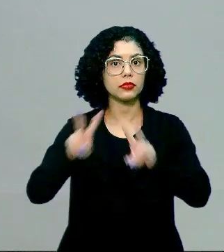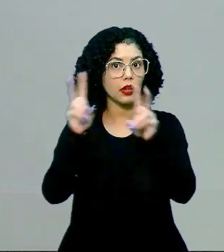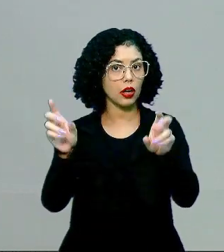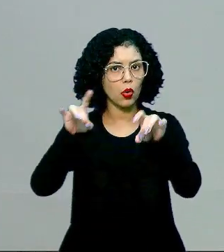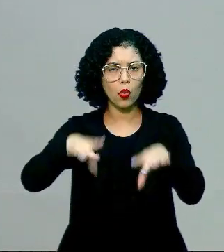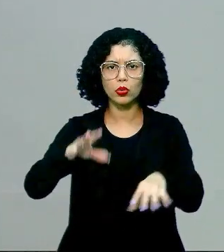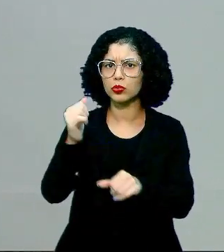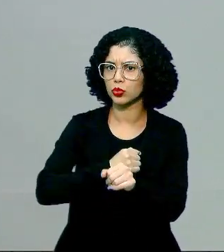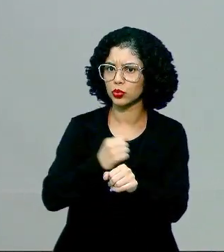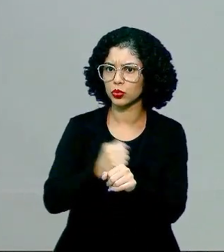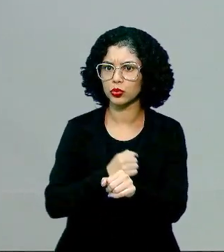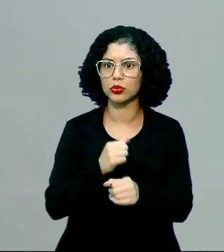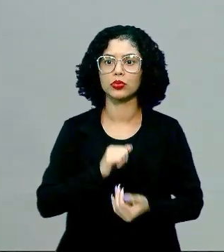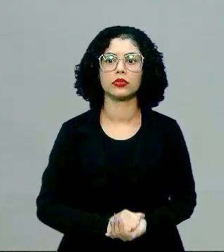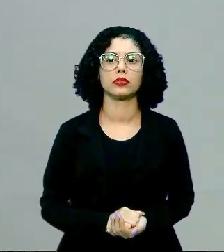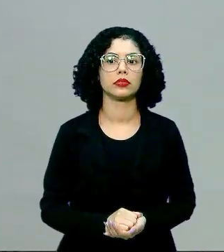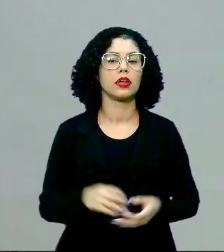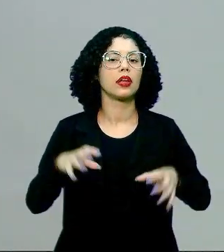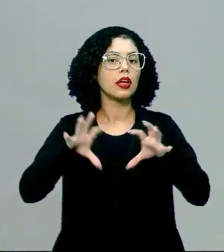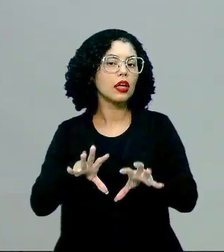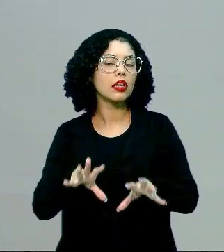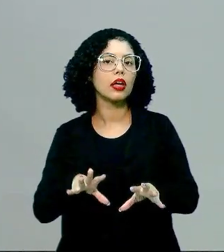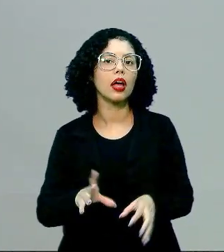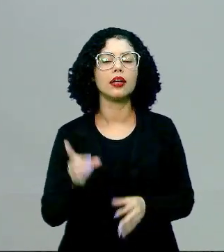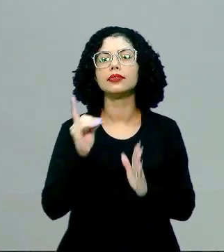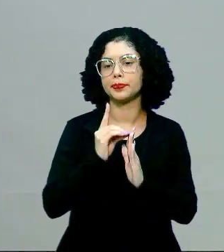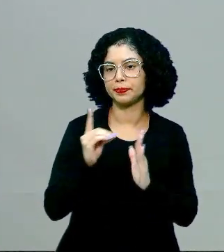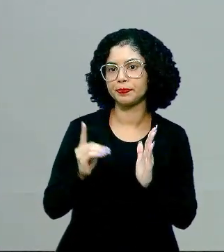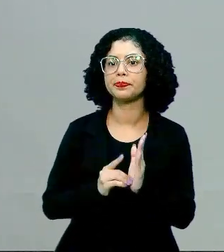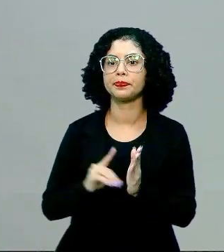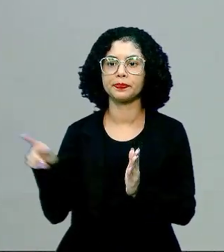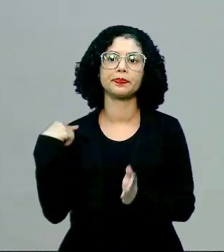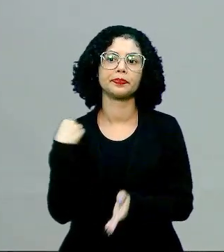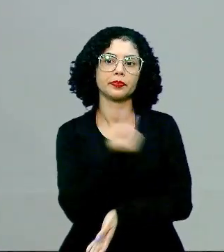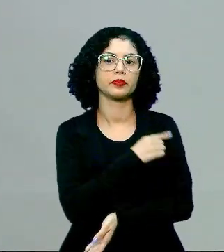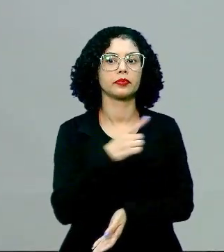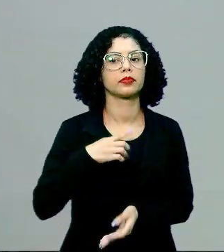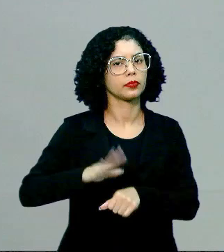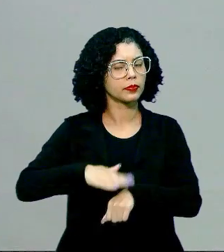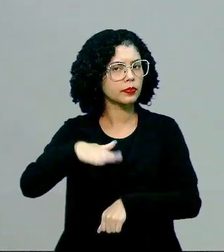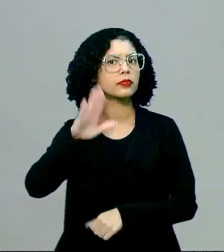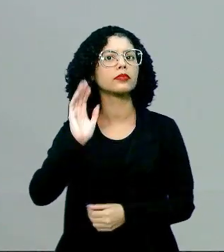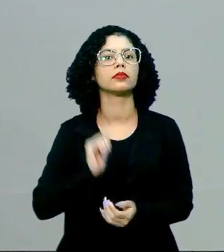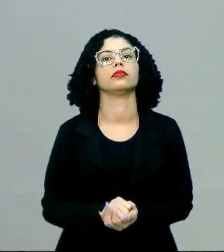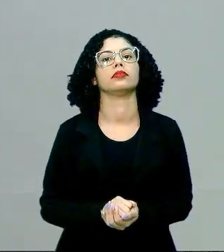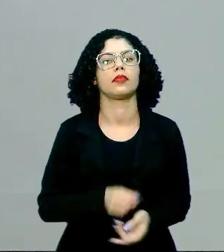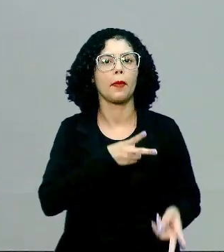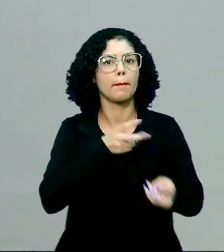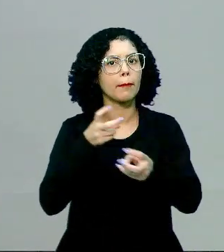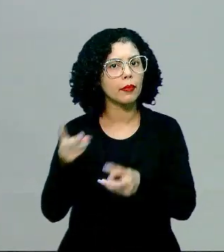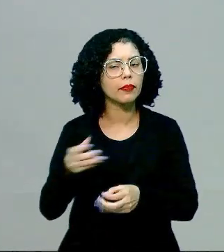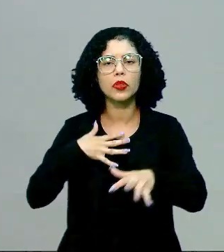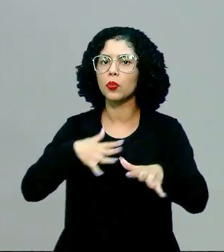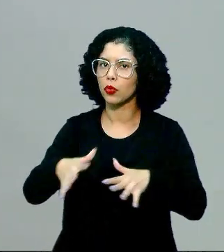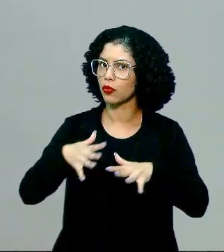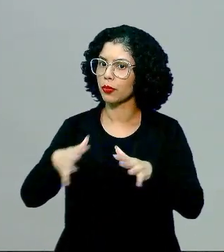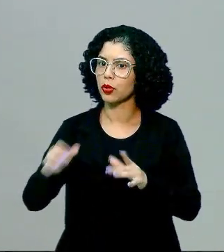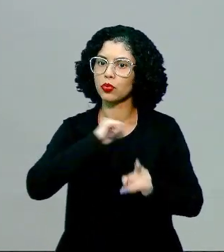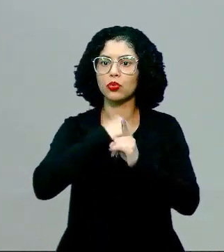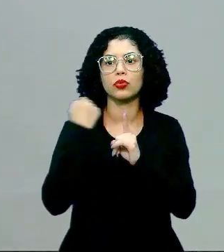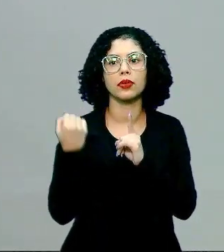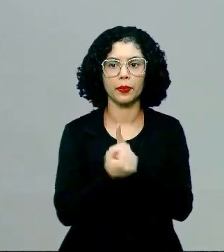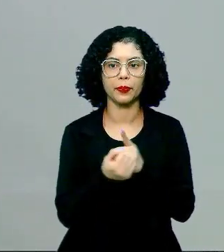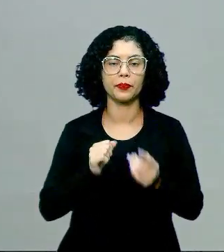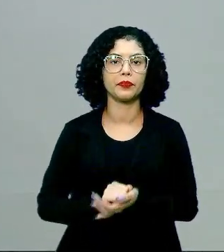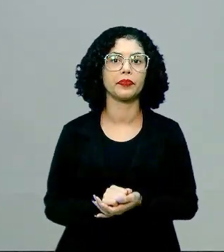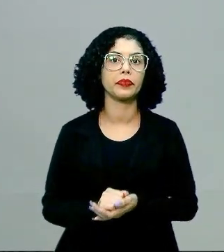nesses últimos anos, aliás, nessas últimas décadas, nós temos muito ouvido falar nos movimentos